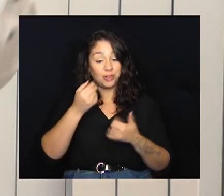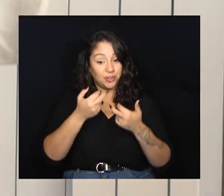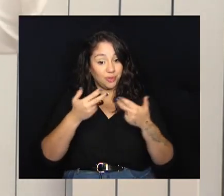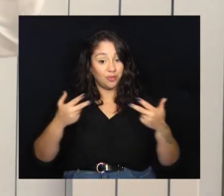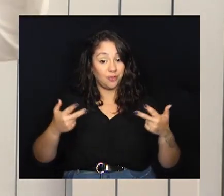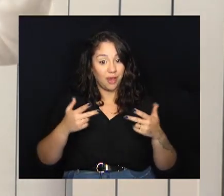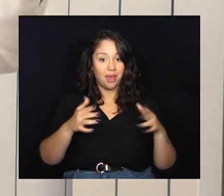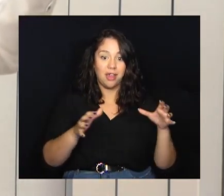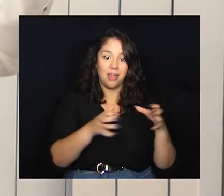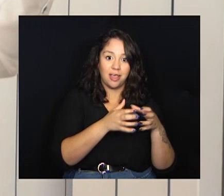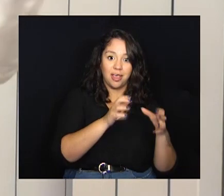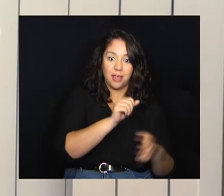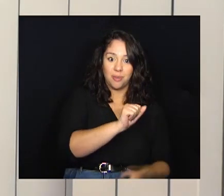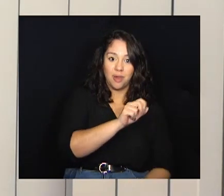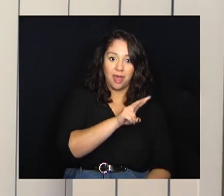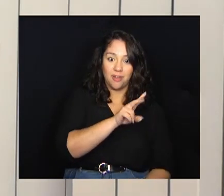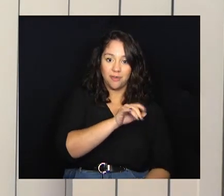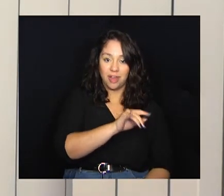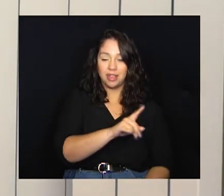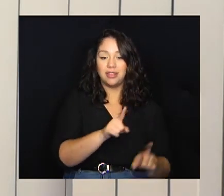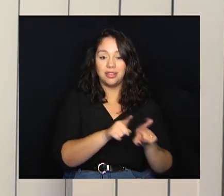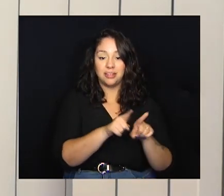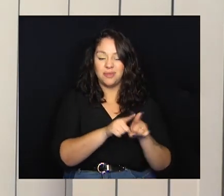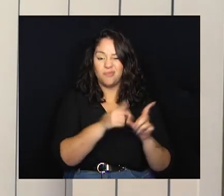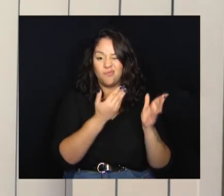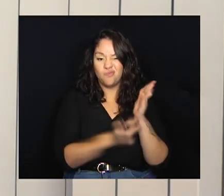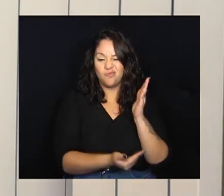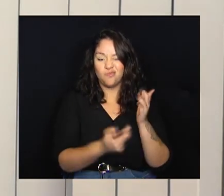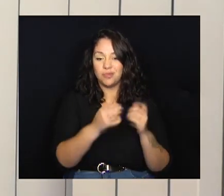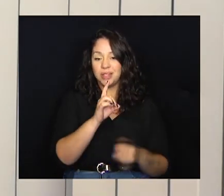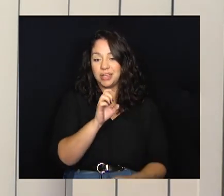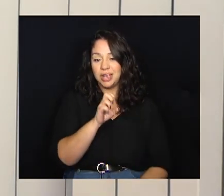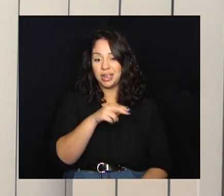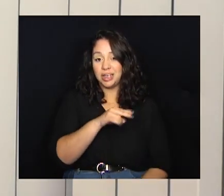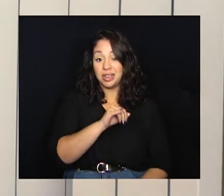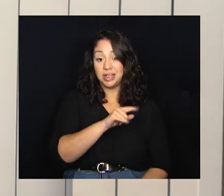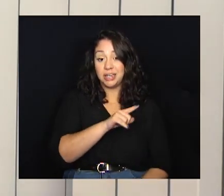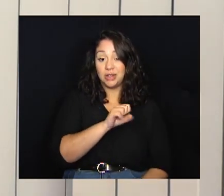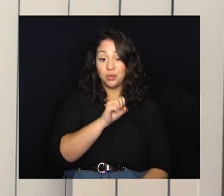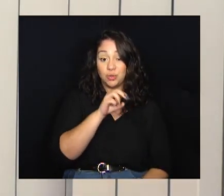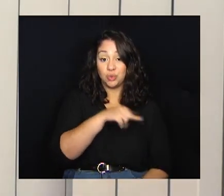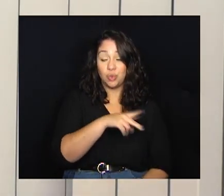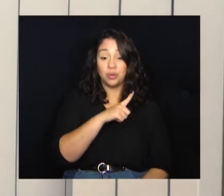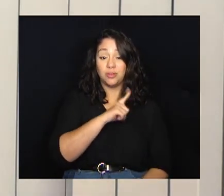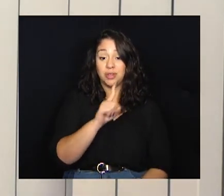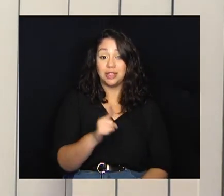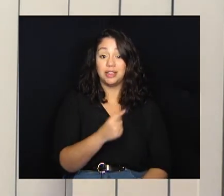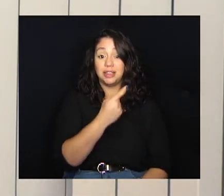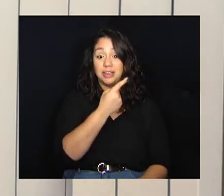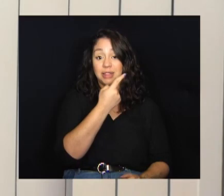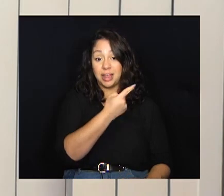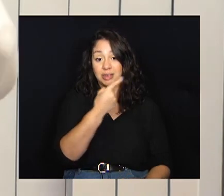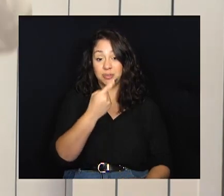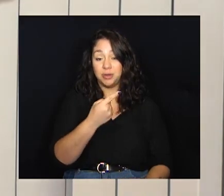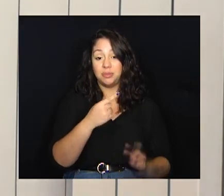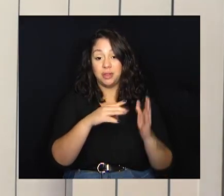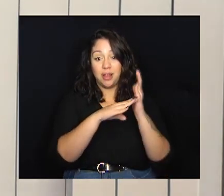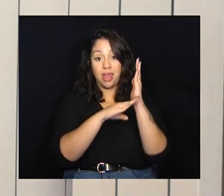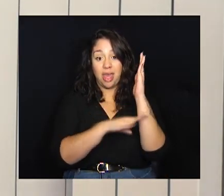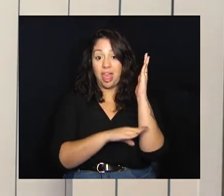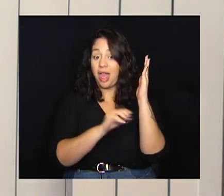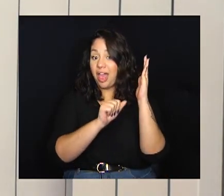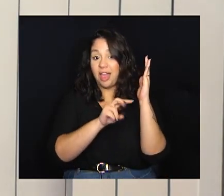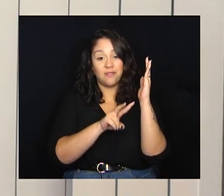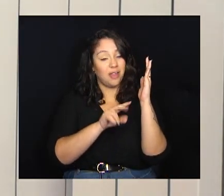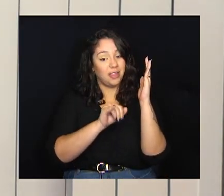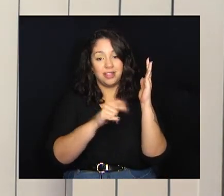do Havaí inclusive esta última e perdida pelo Denilson 11ª partida que o Avaí não consegue a Vitória bom